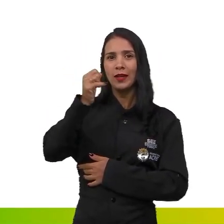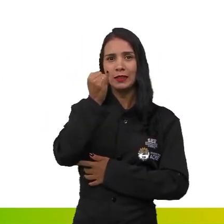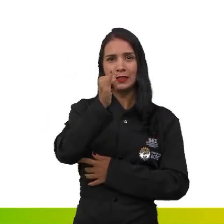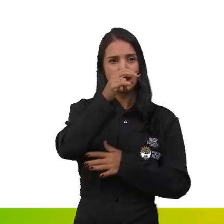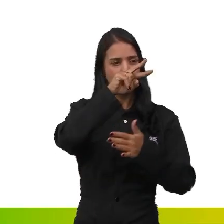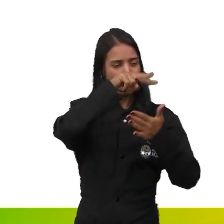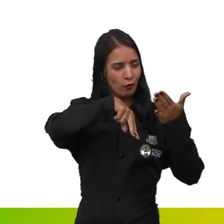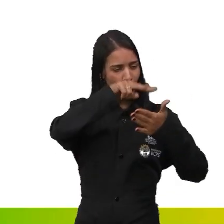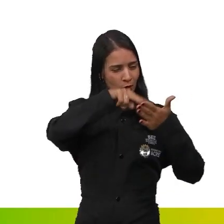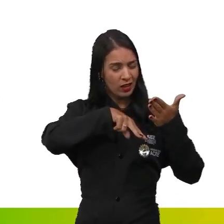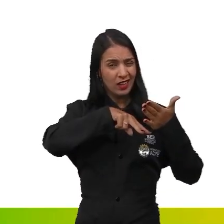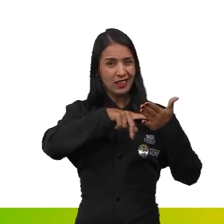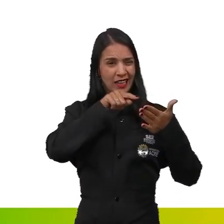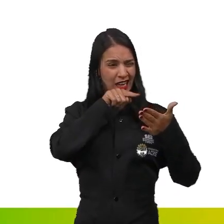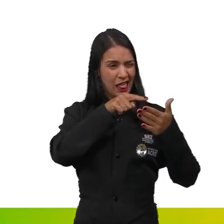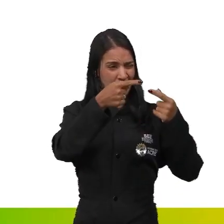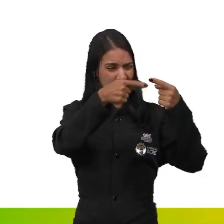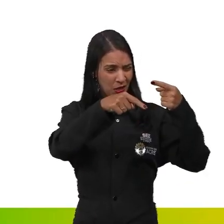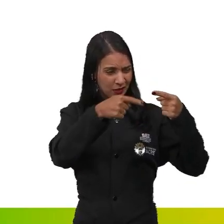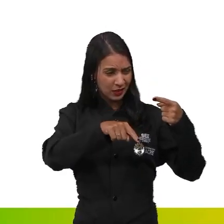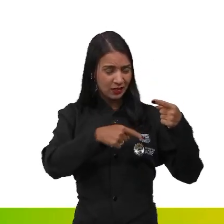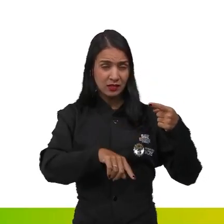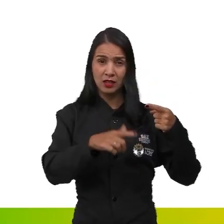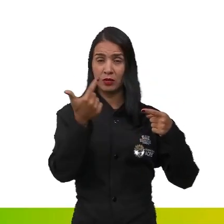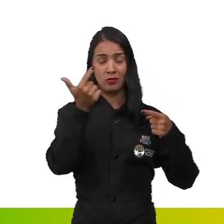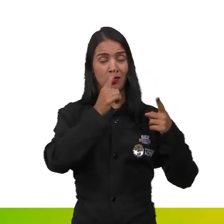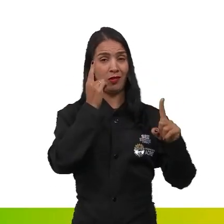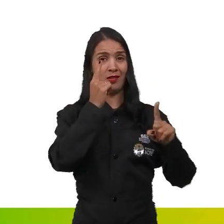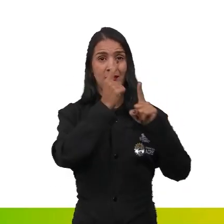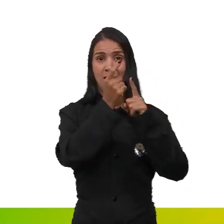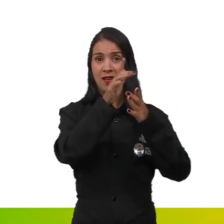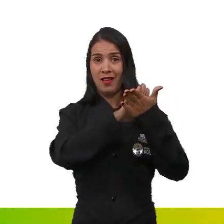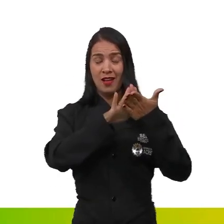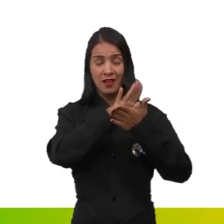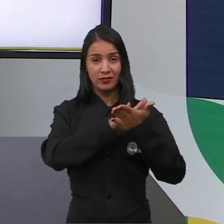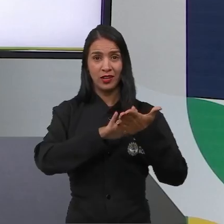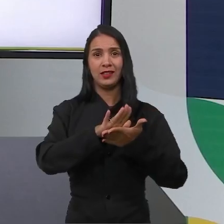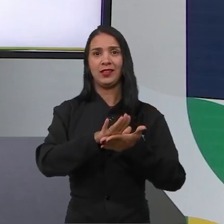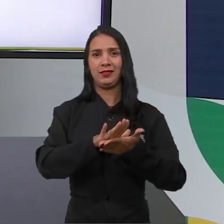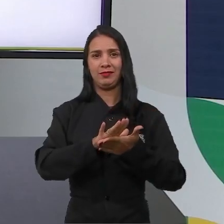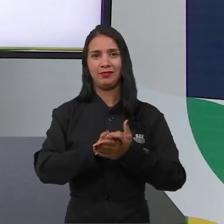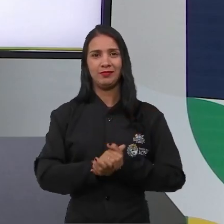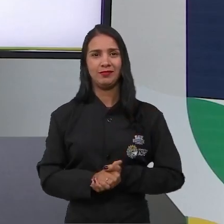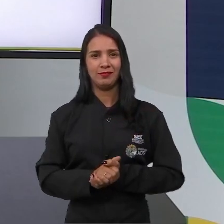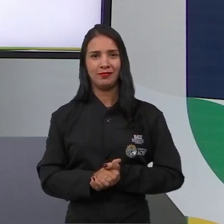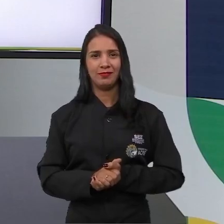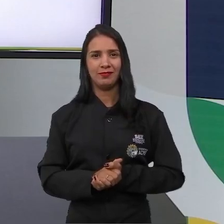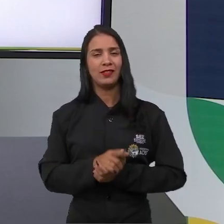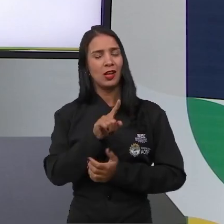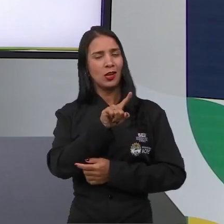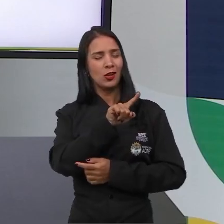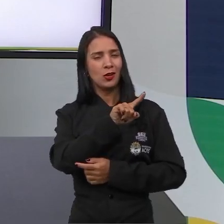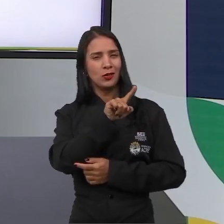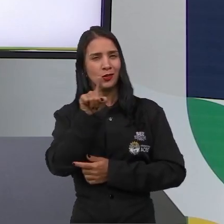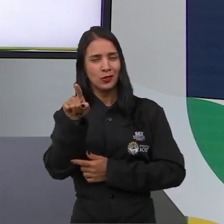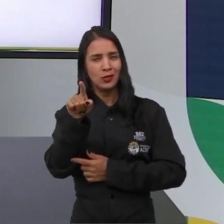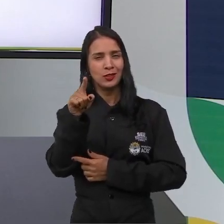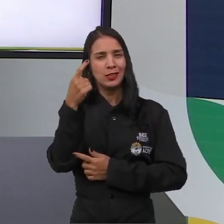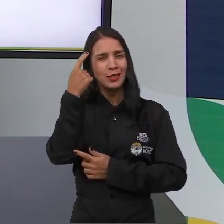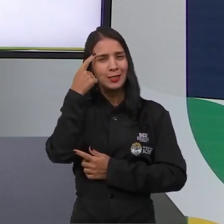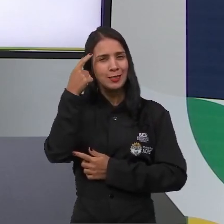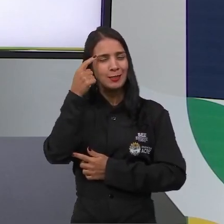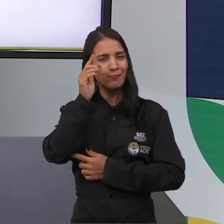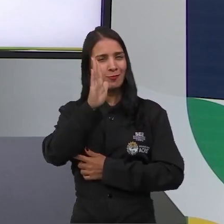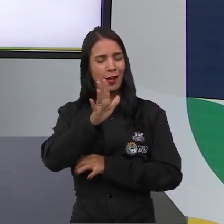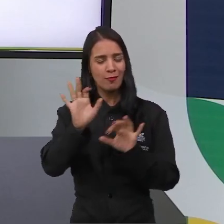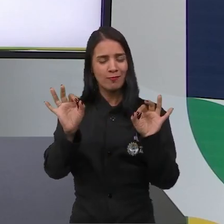ele está totalmente incoerente, você não consegue identificar o que se quer. E como vocês são pessoas pensantes que sabem o